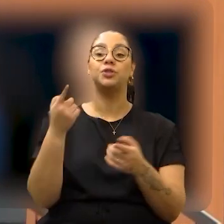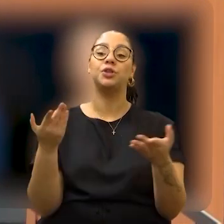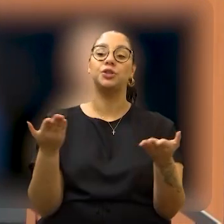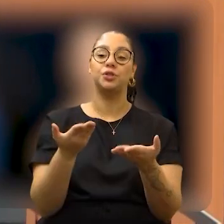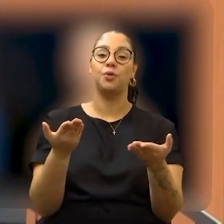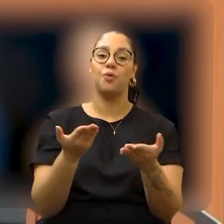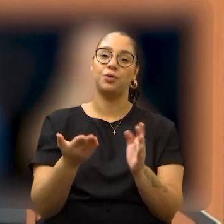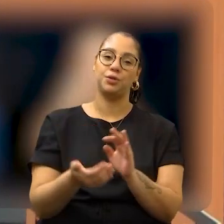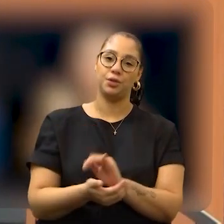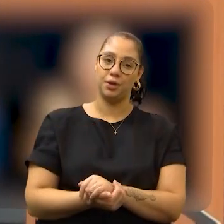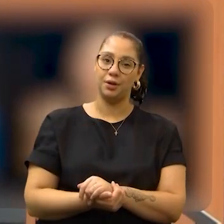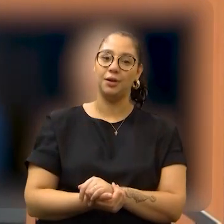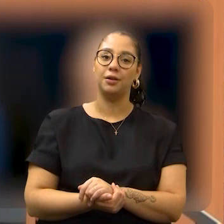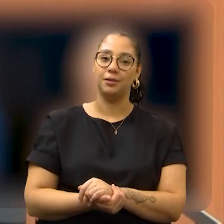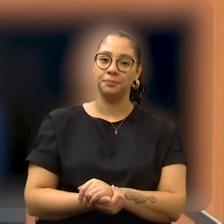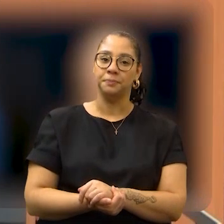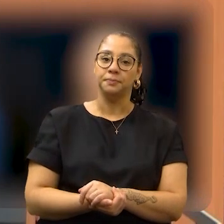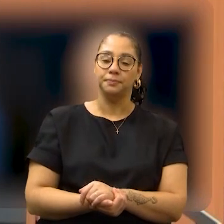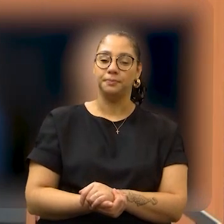de hoje, não é?